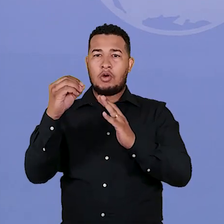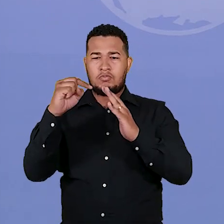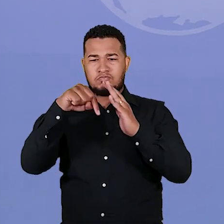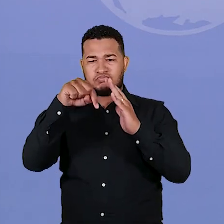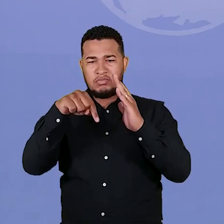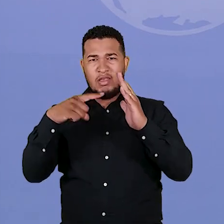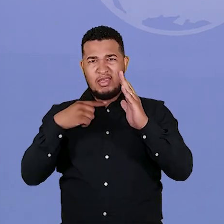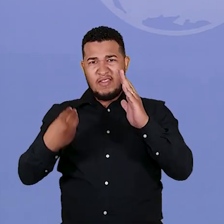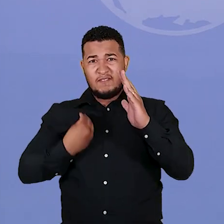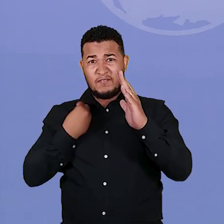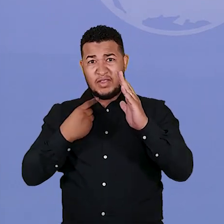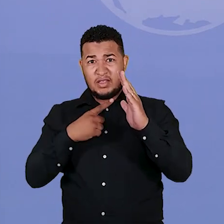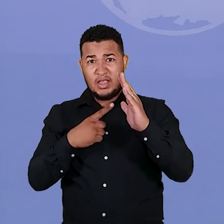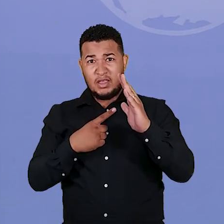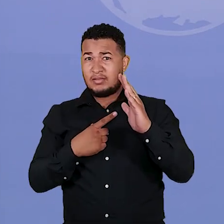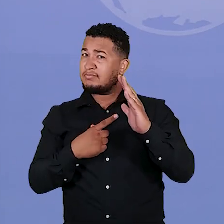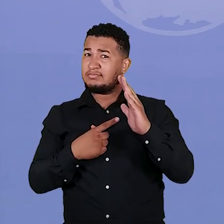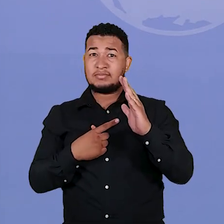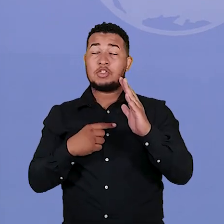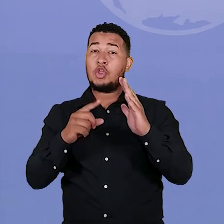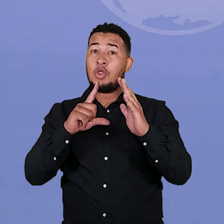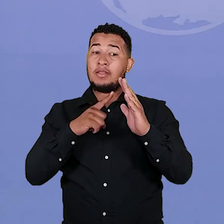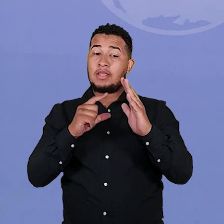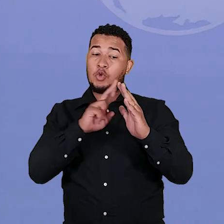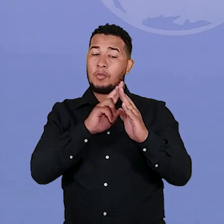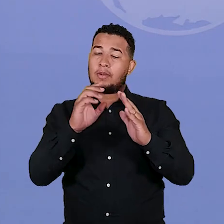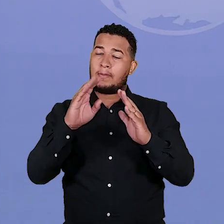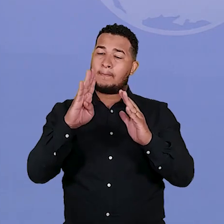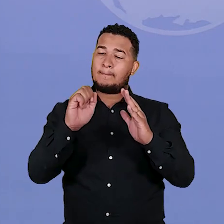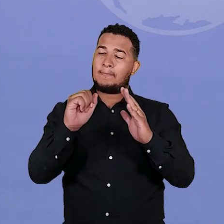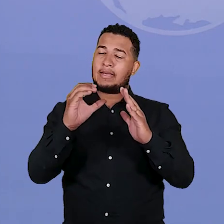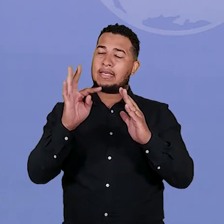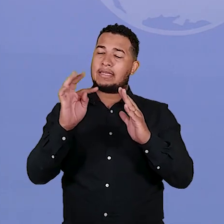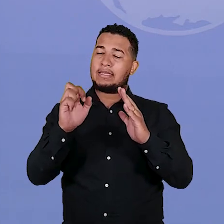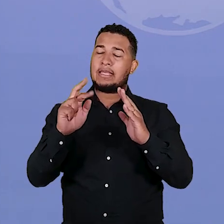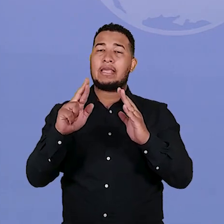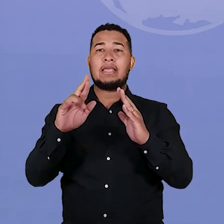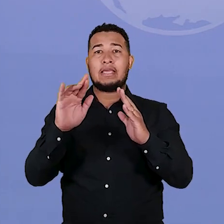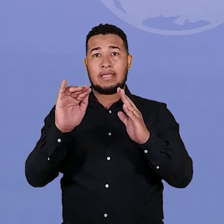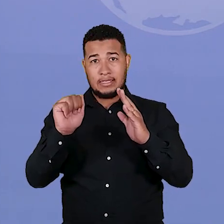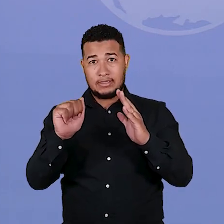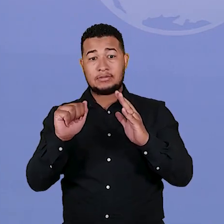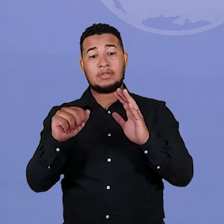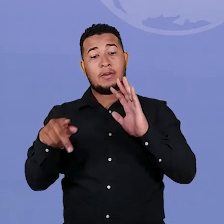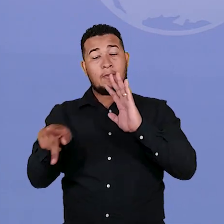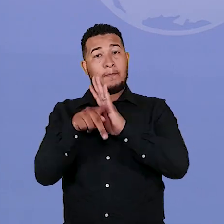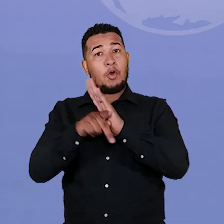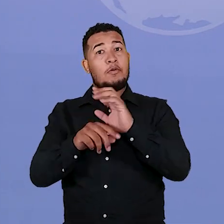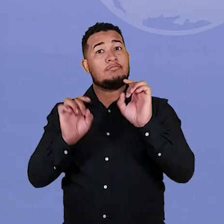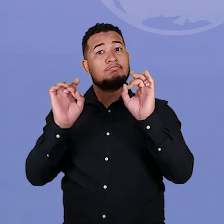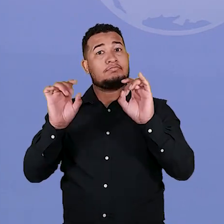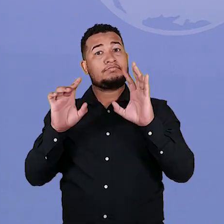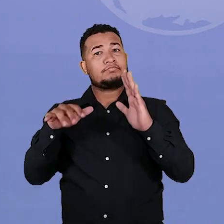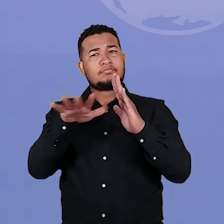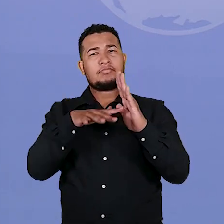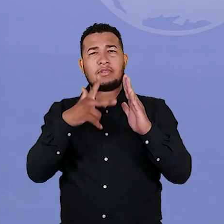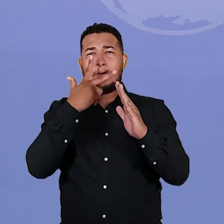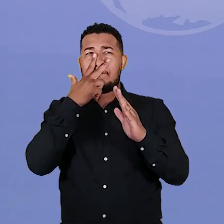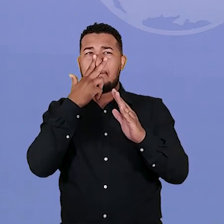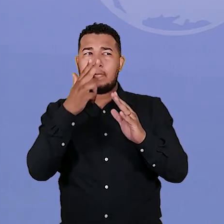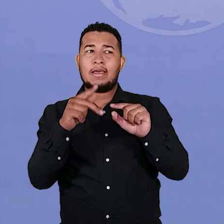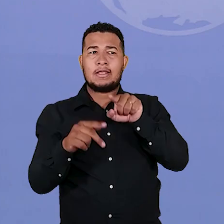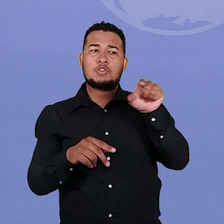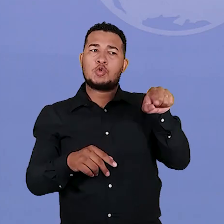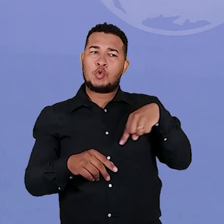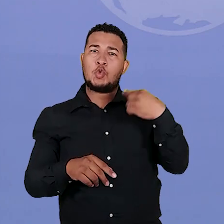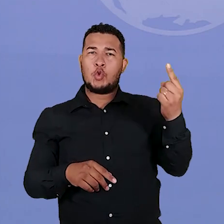vulcão? Tem. É o que a gente chama dessas arqueobactérias termófilas. São arqueobactérias, elas estão